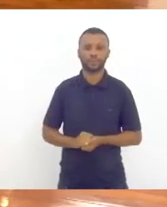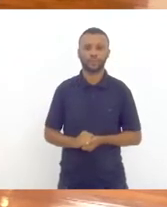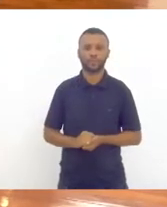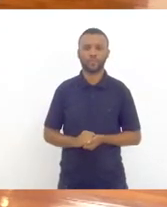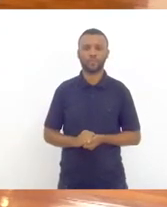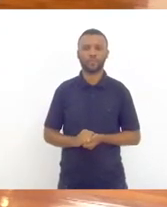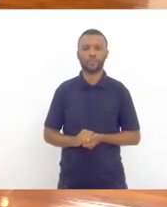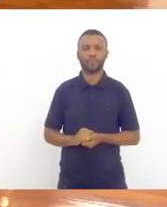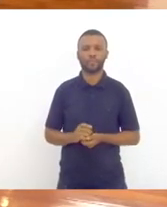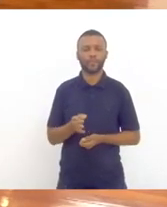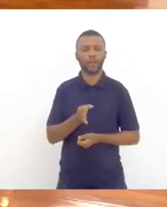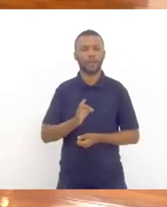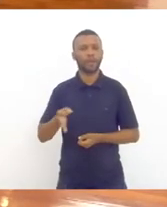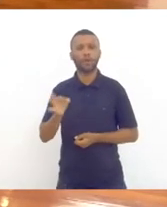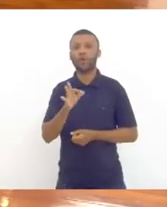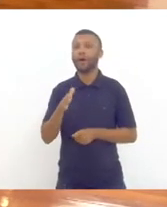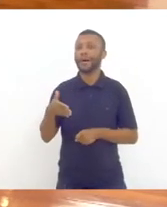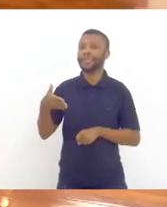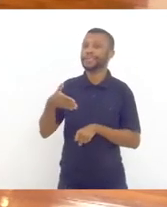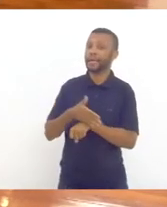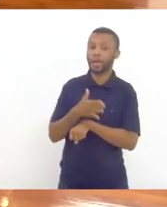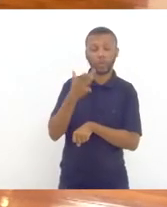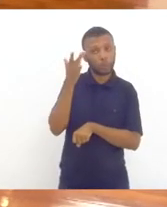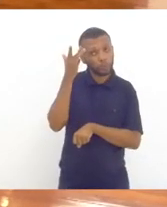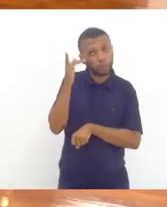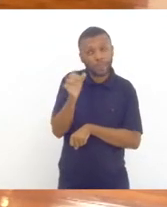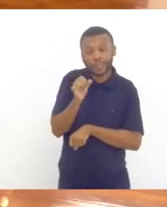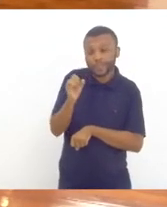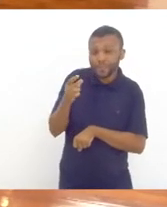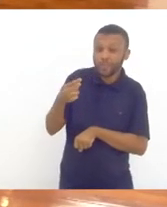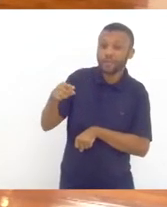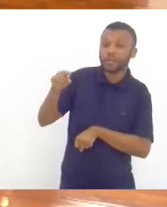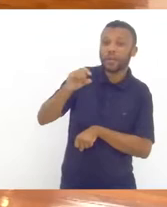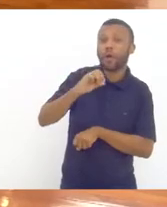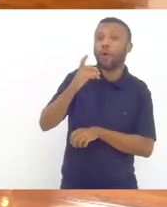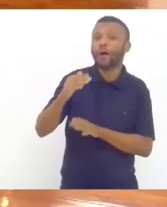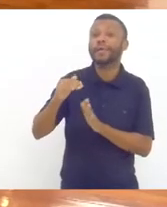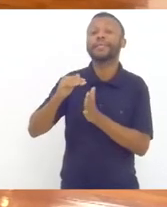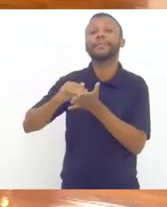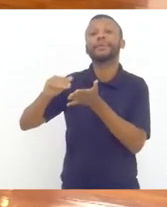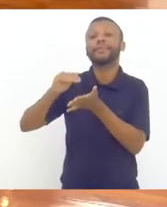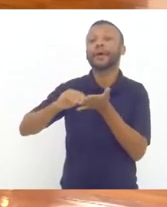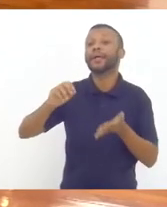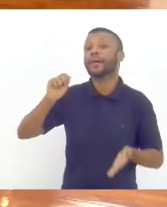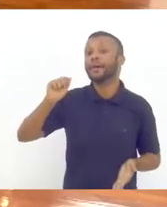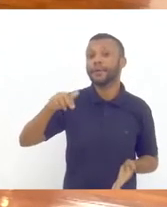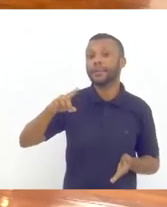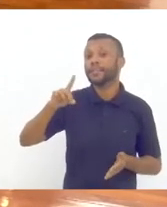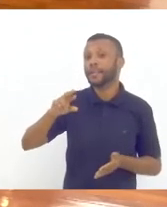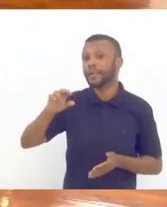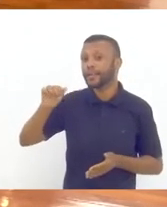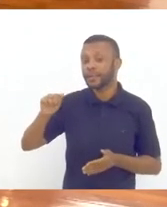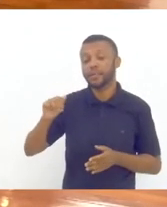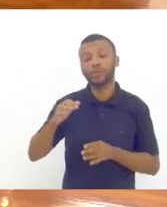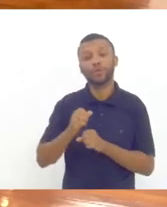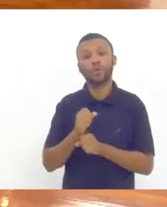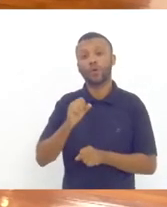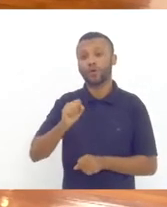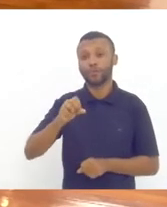nenhum acesso, não sei se foi o senhor, me desculpe, ou a secretária Andréa, de 8 bilhões de